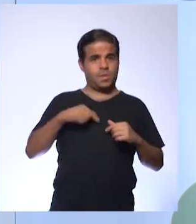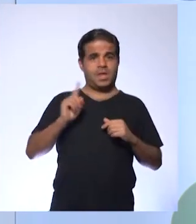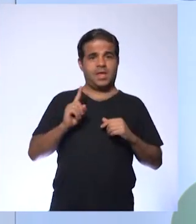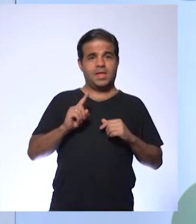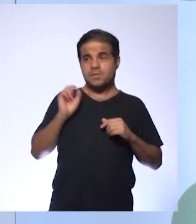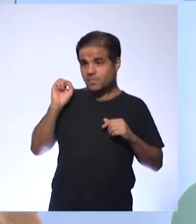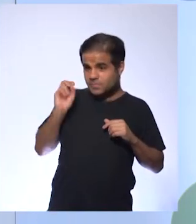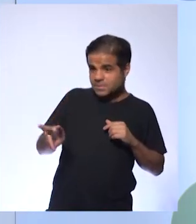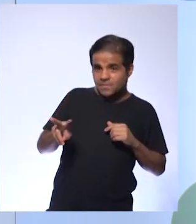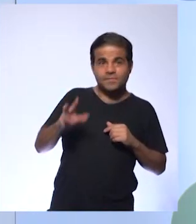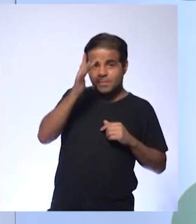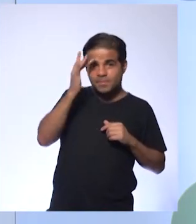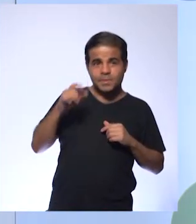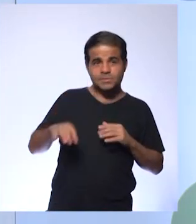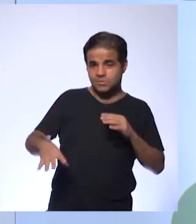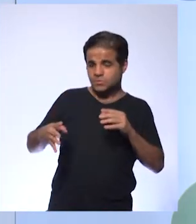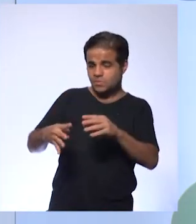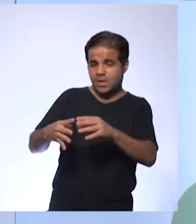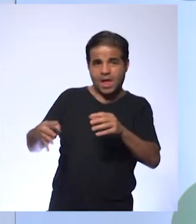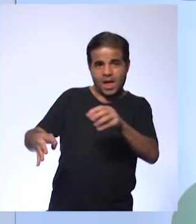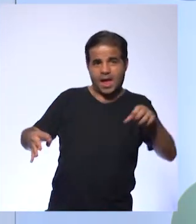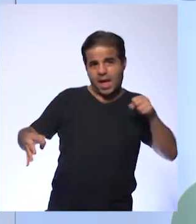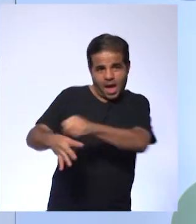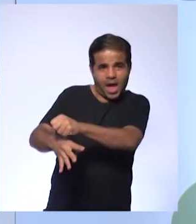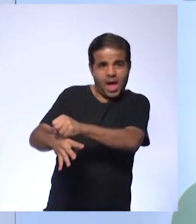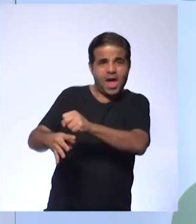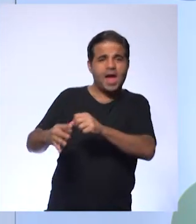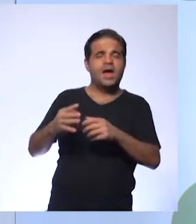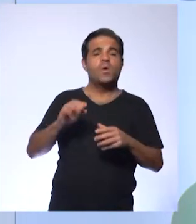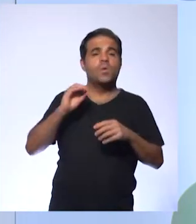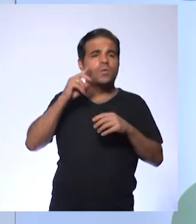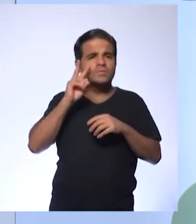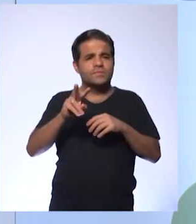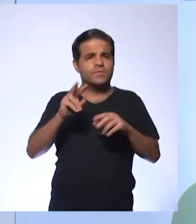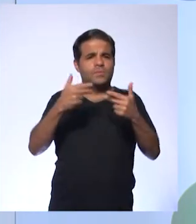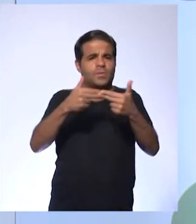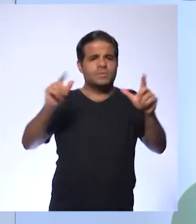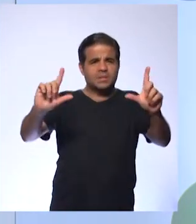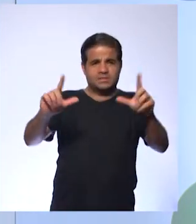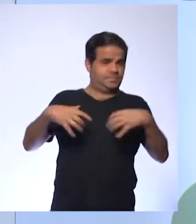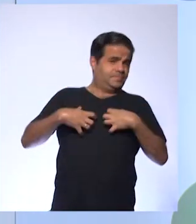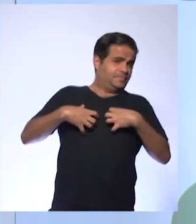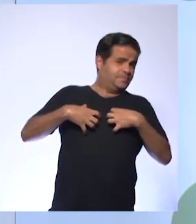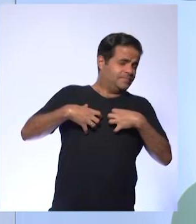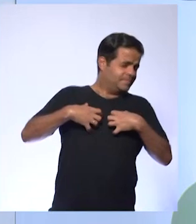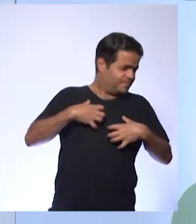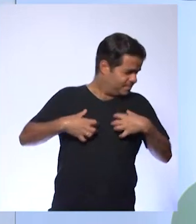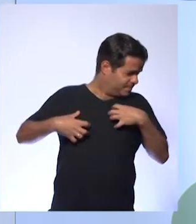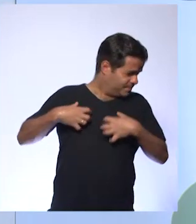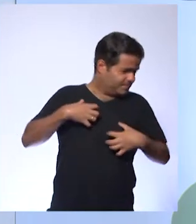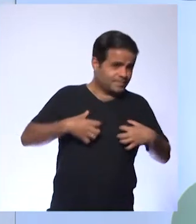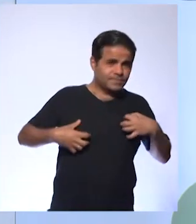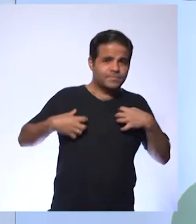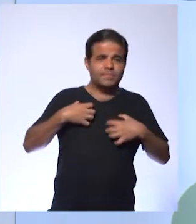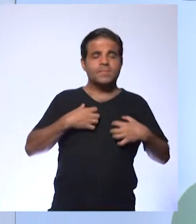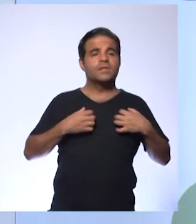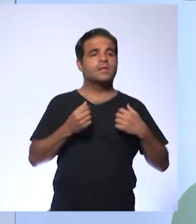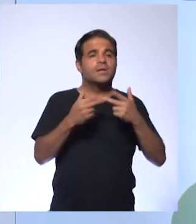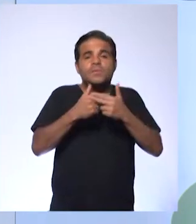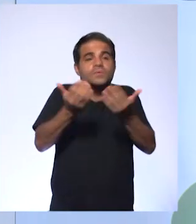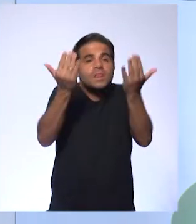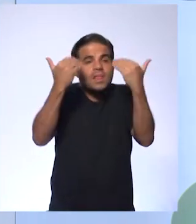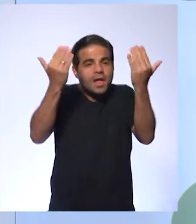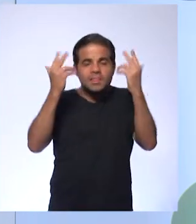esteja prendendo os dedos, ou quando você assiste uma cena horrorosa e aquilo te dá uma certa aflição. Então, é algo